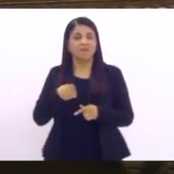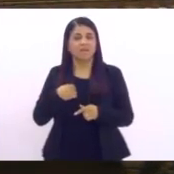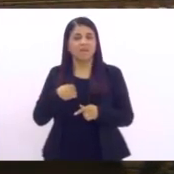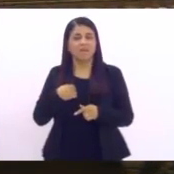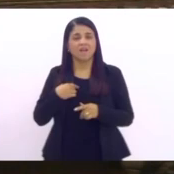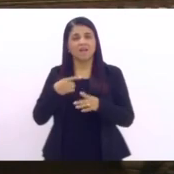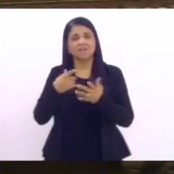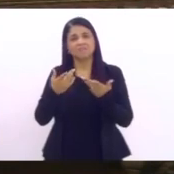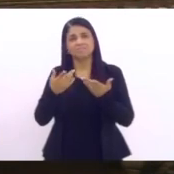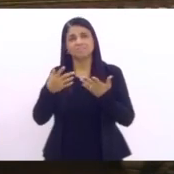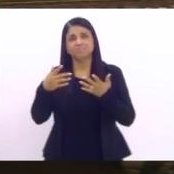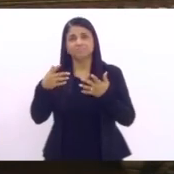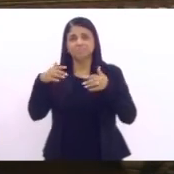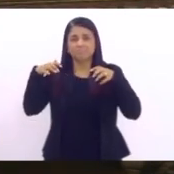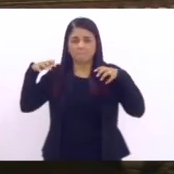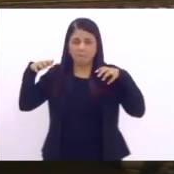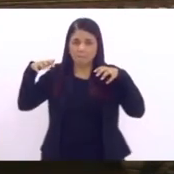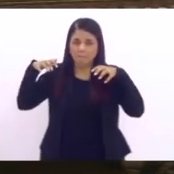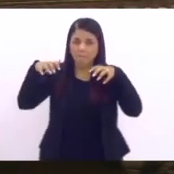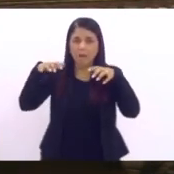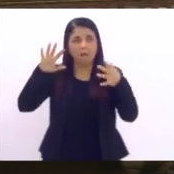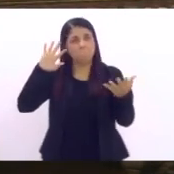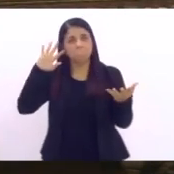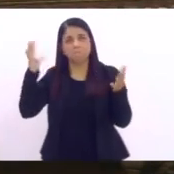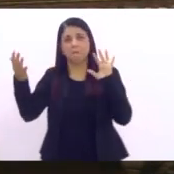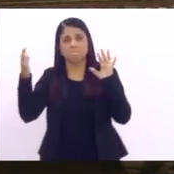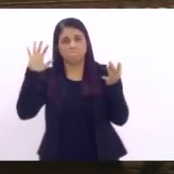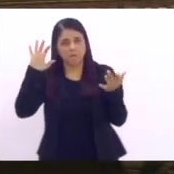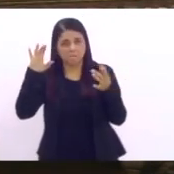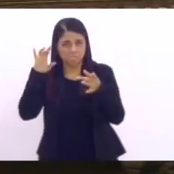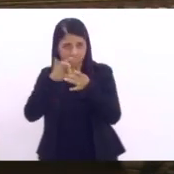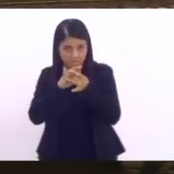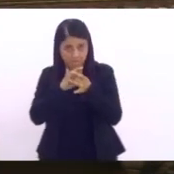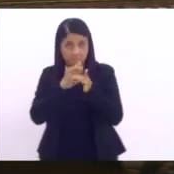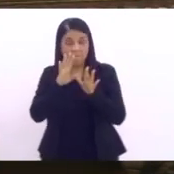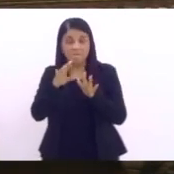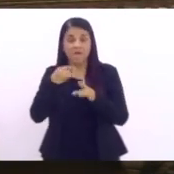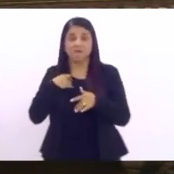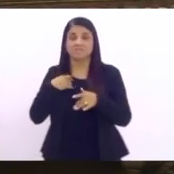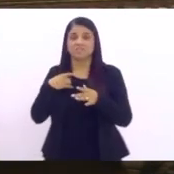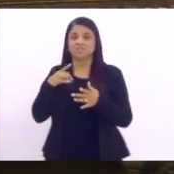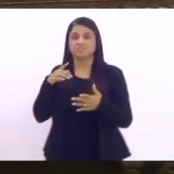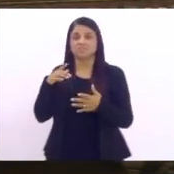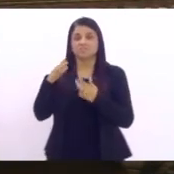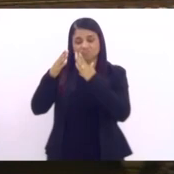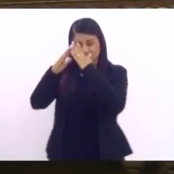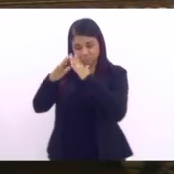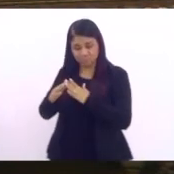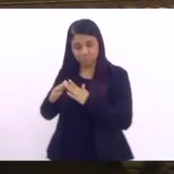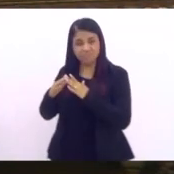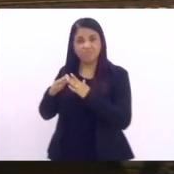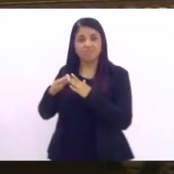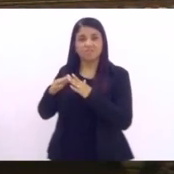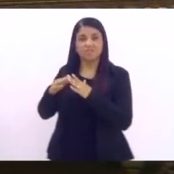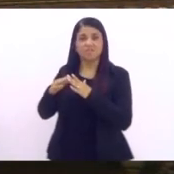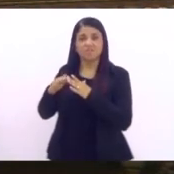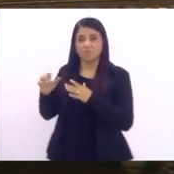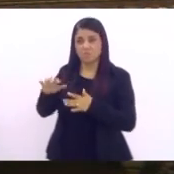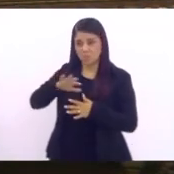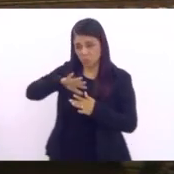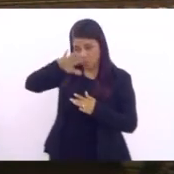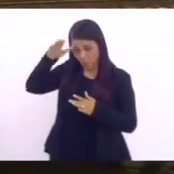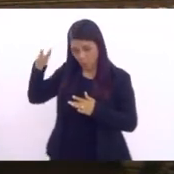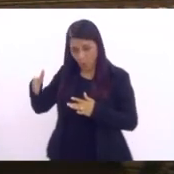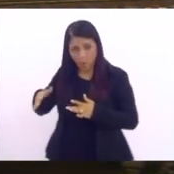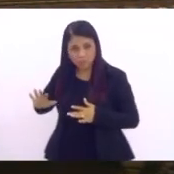meio ambiente. Mas a gente precisa falar que a tragédia que acontece dentro do, em cima do morro, na favela e da periferia, elas